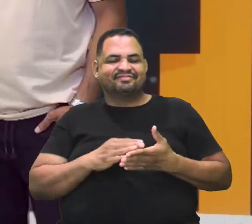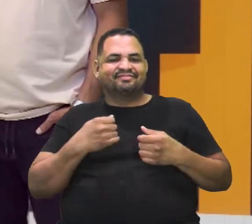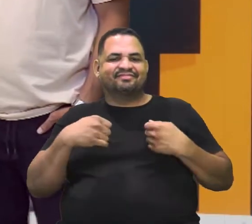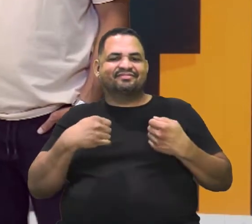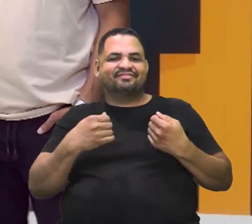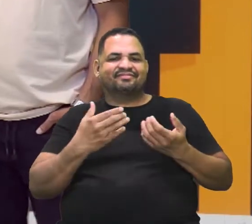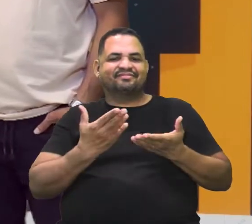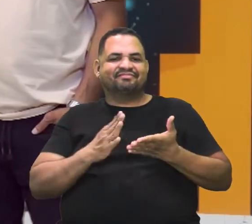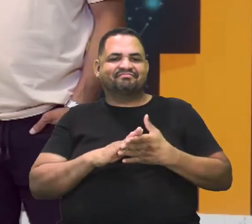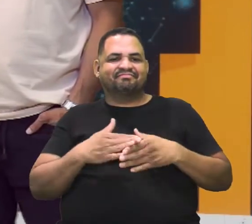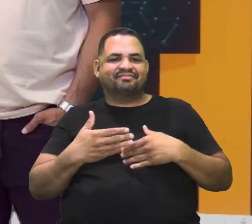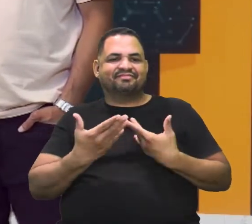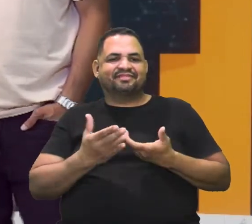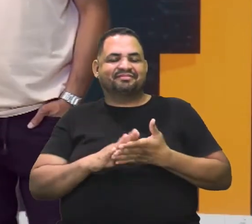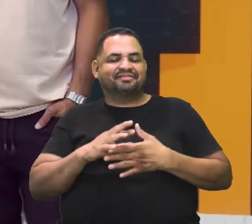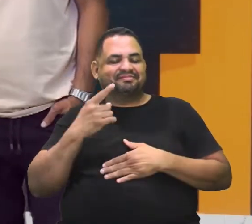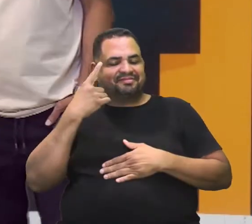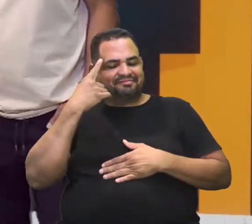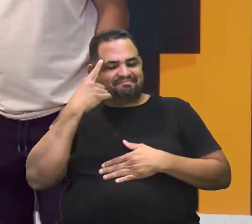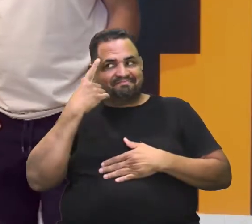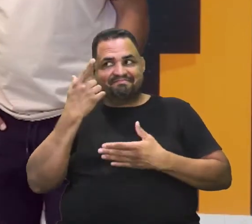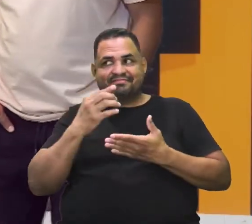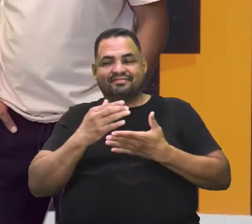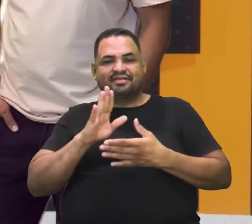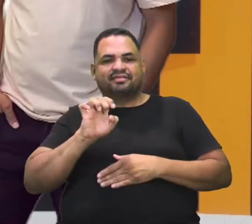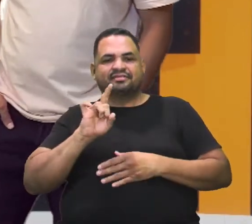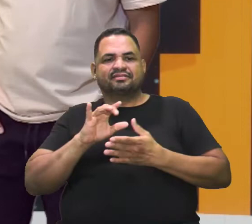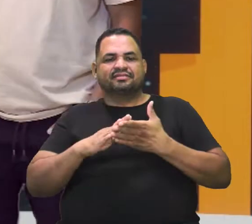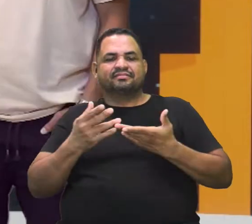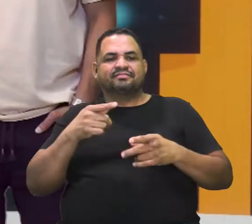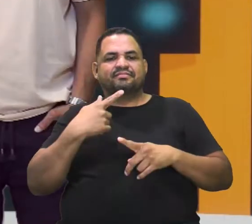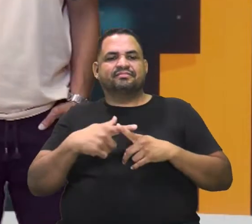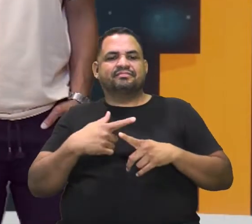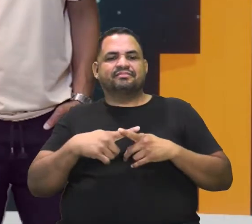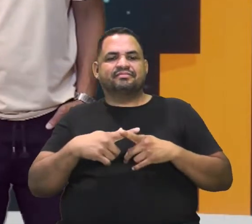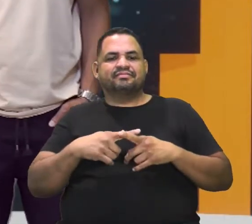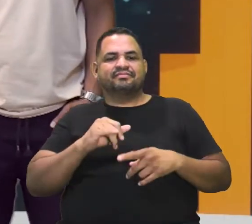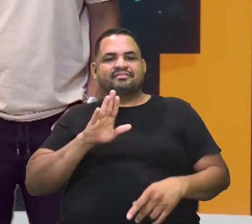ele que precisa de alguém mais racional, porque o coitado do Pi, ele é